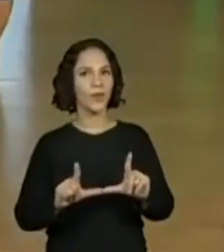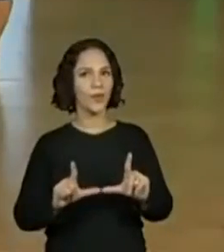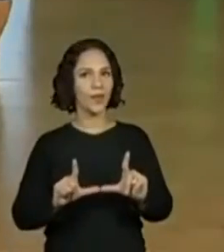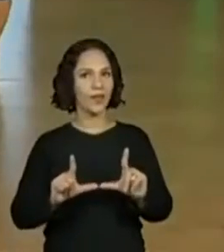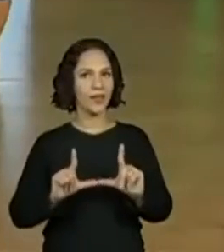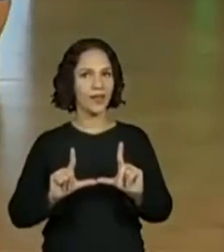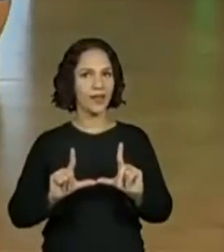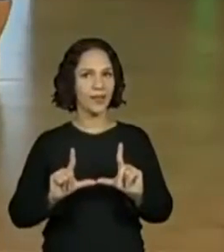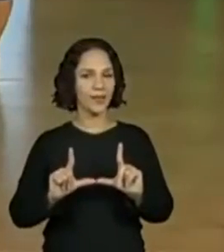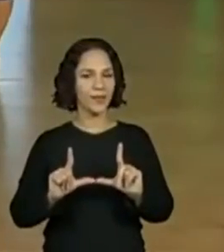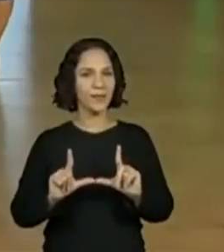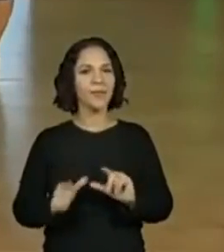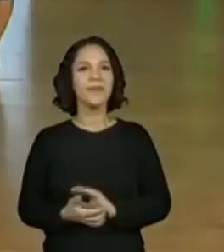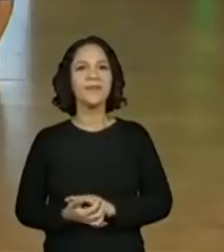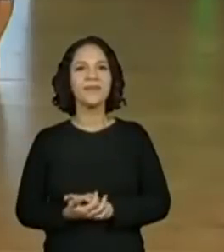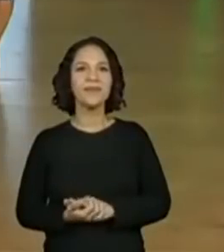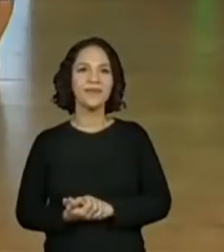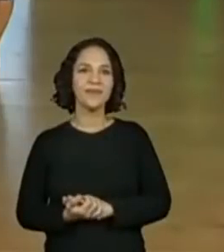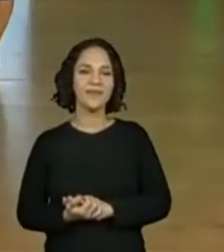Então. Quadradinho.